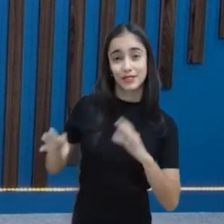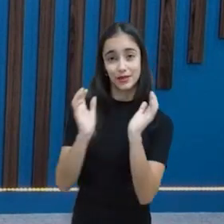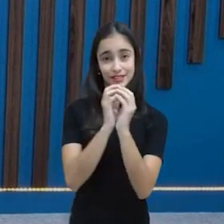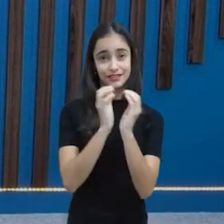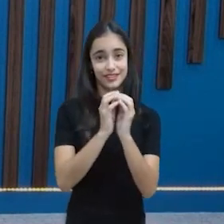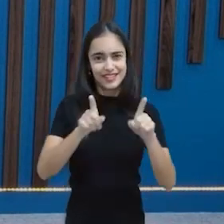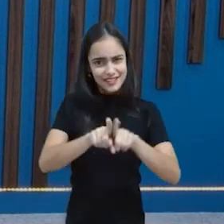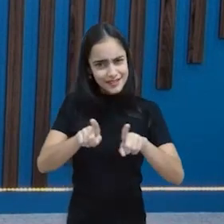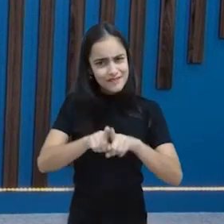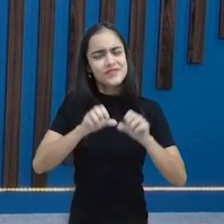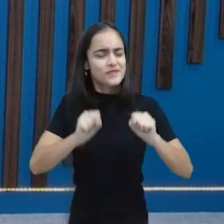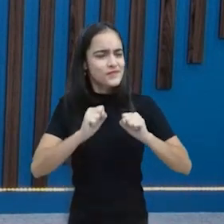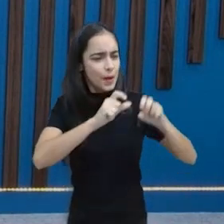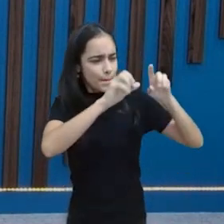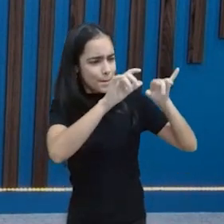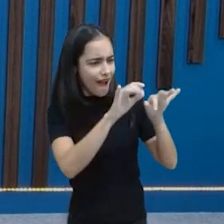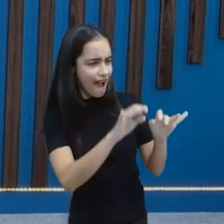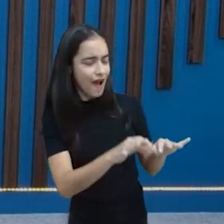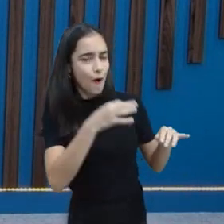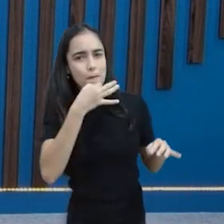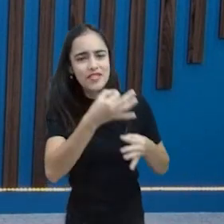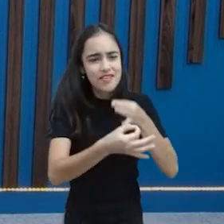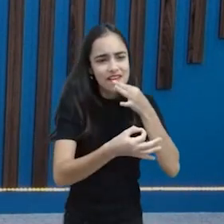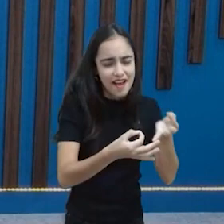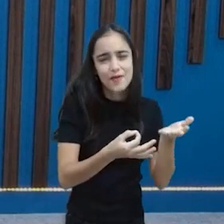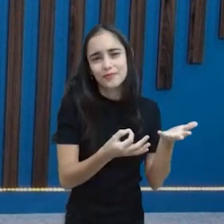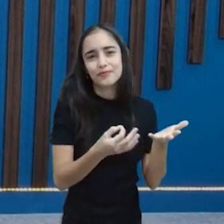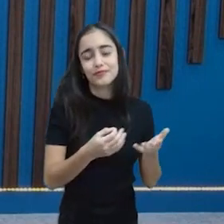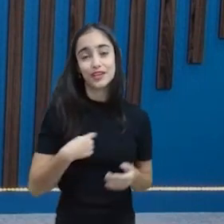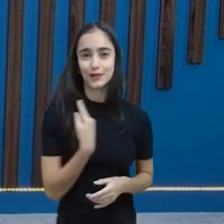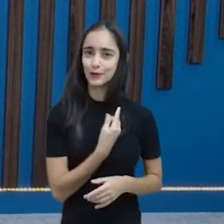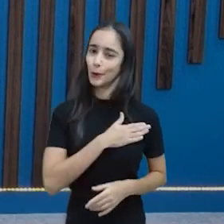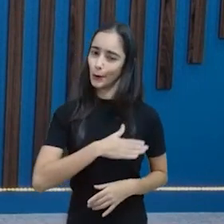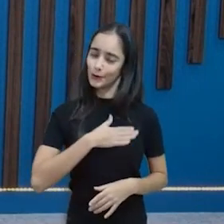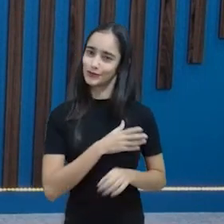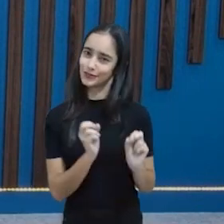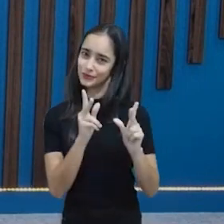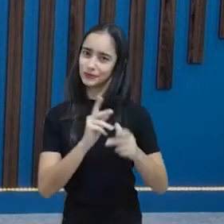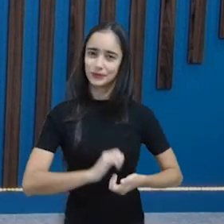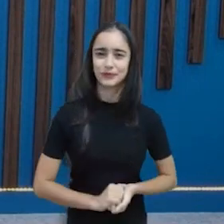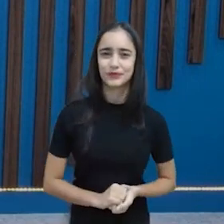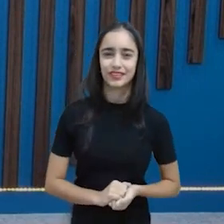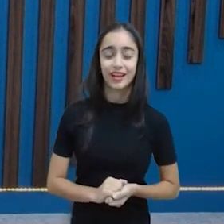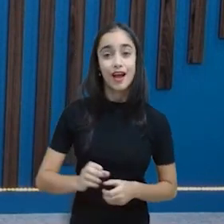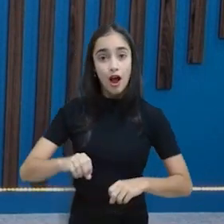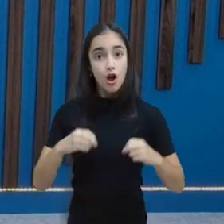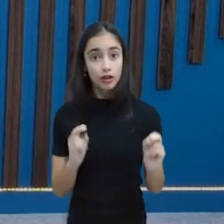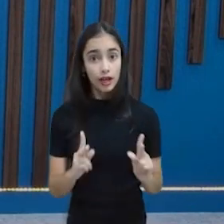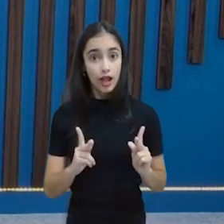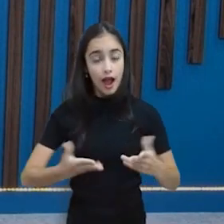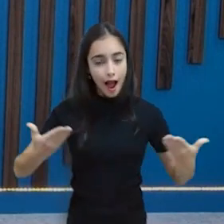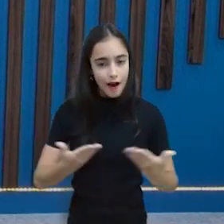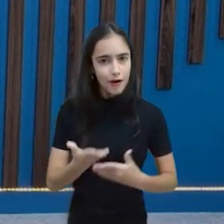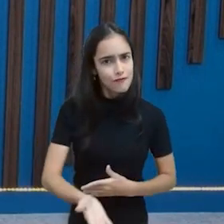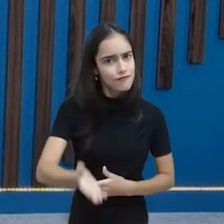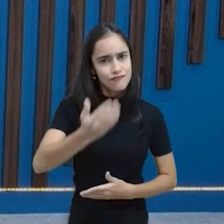também deixa comentário, que a gente também adora receber os comentários de vocês, tá bom? Sem mais conversas, vamos embora